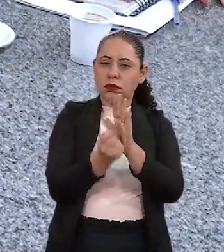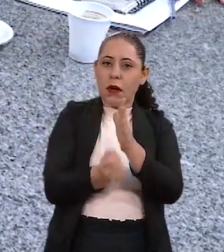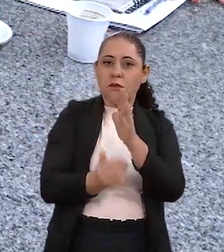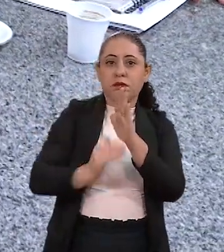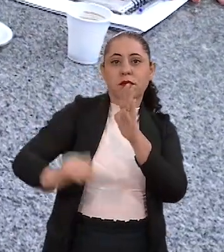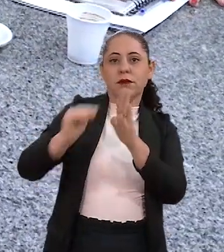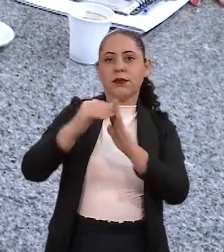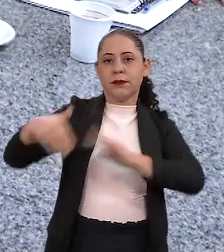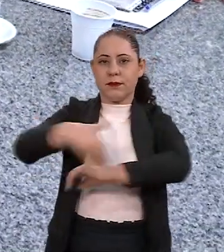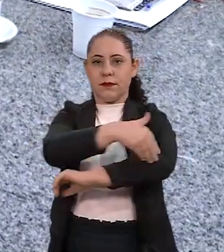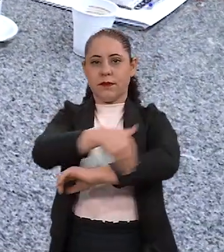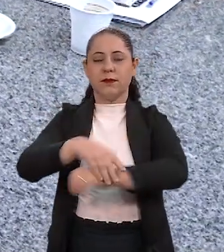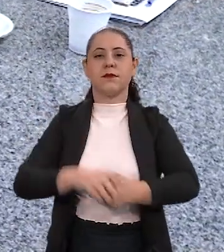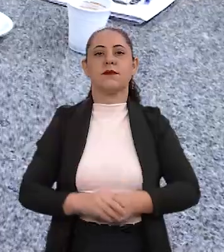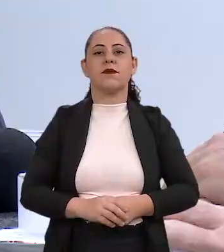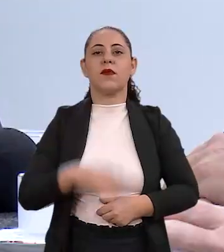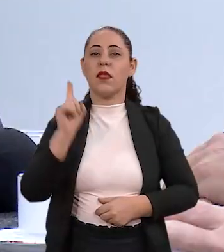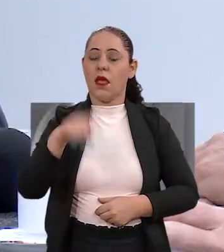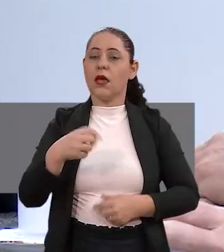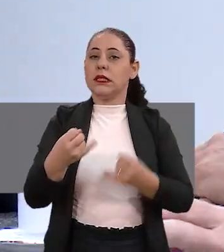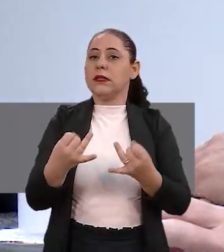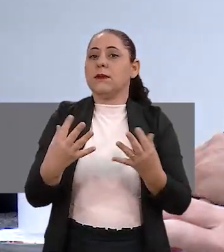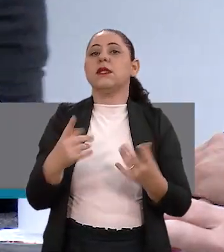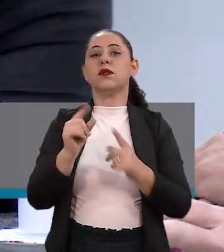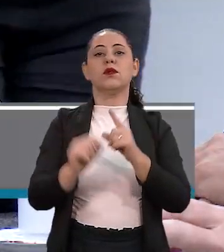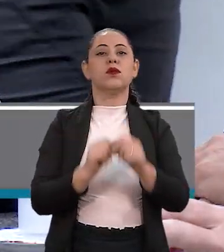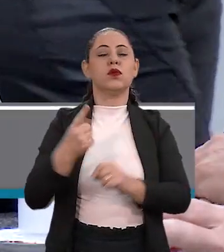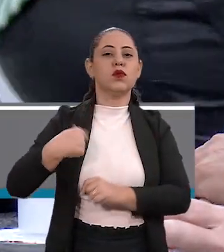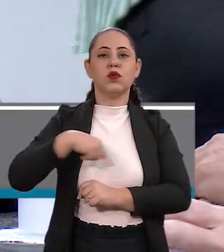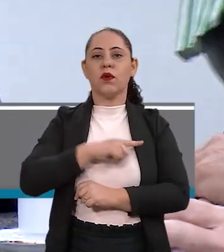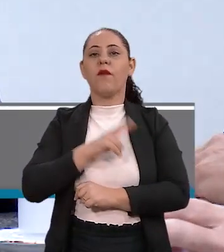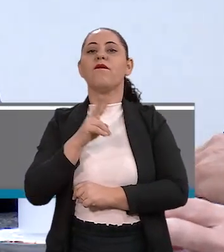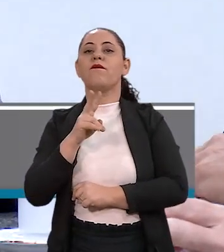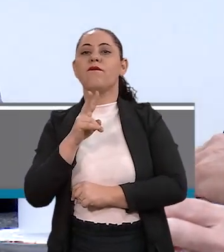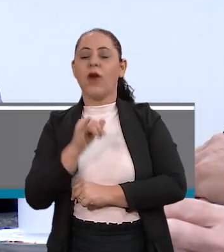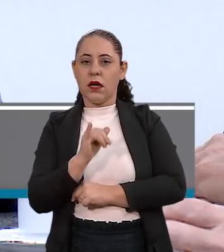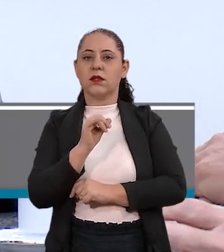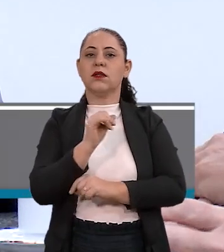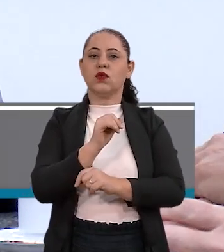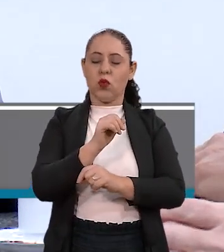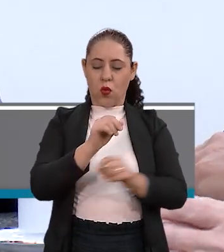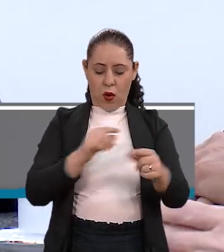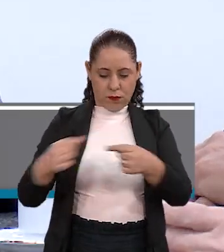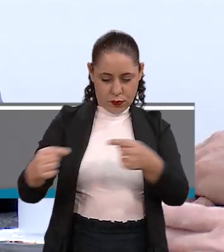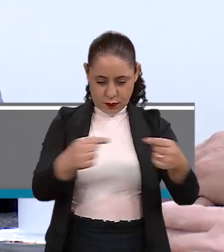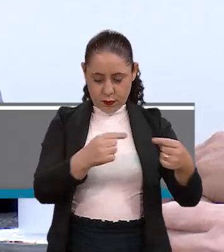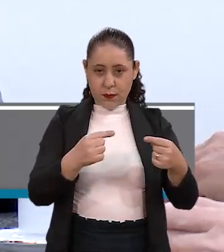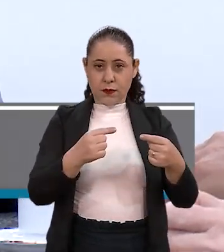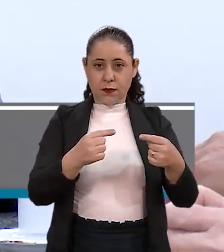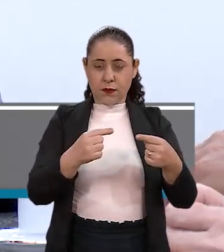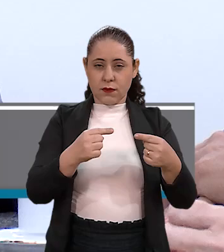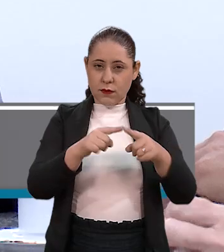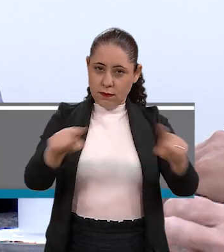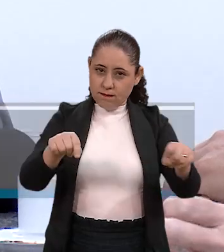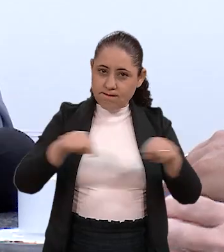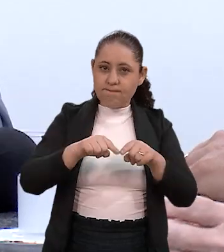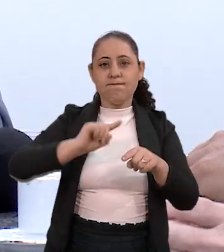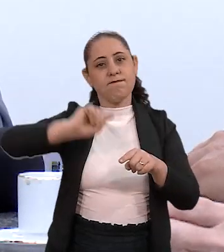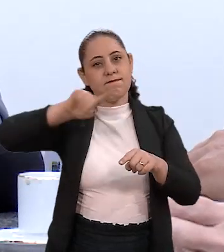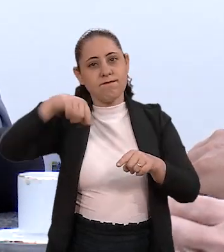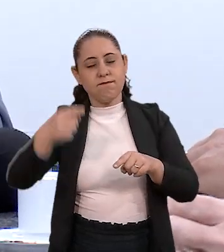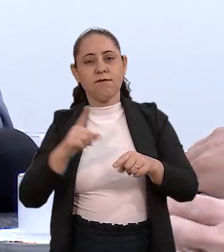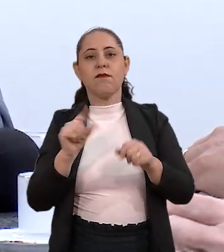discutir reajustes do pedágio na rodovia. Essa foi a deliberação que nós vamos comunicar em plenário para